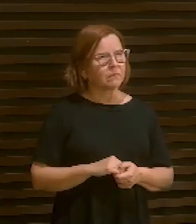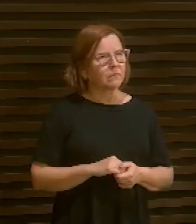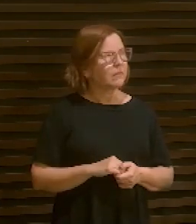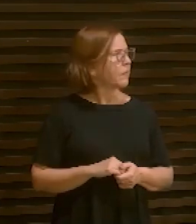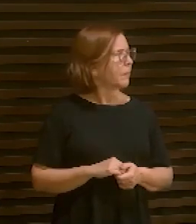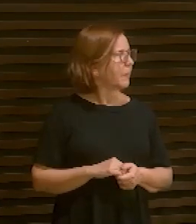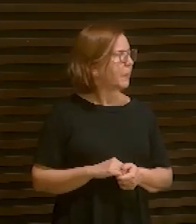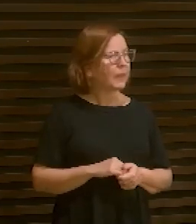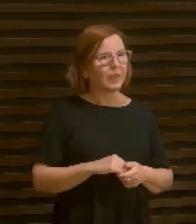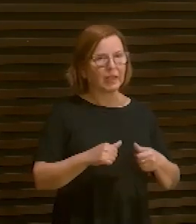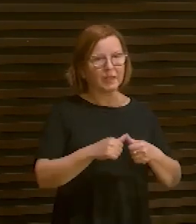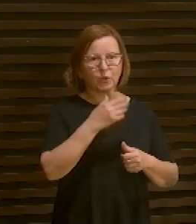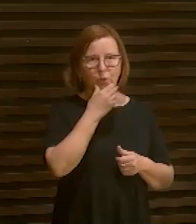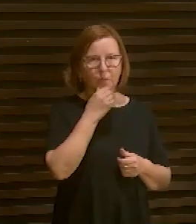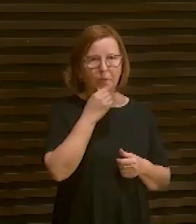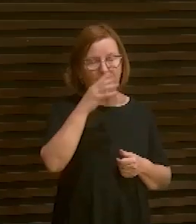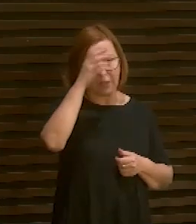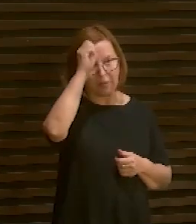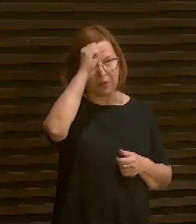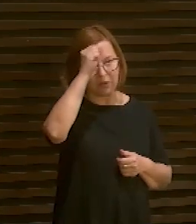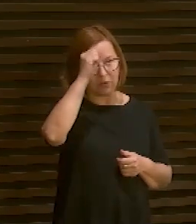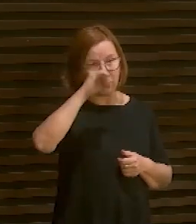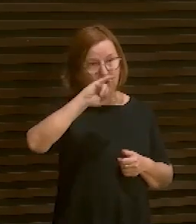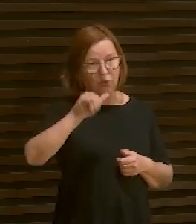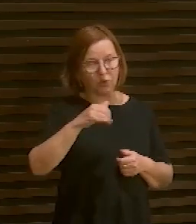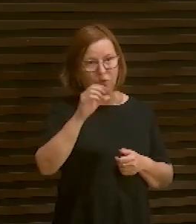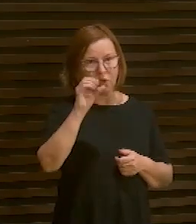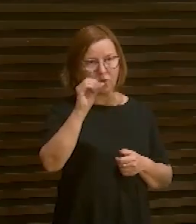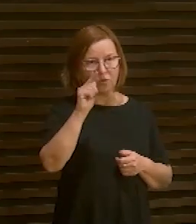Ele aprendeu a jogar sem jogar.